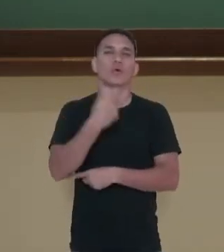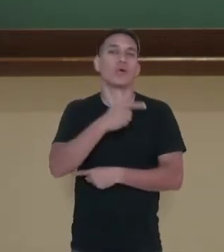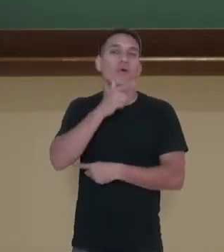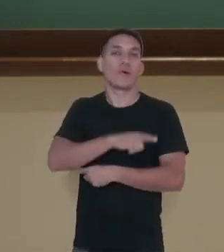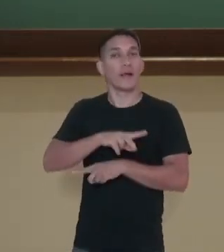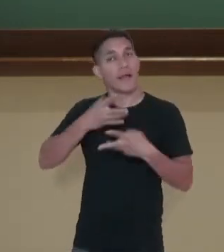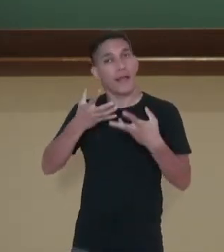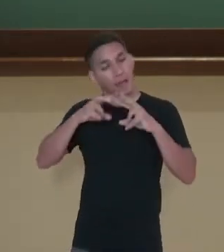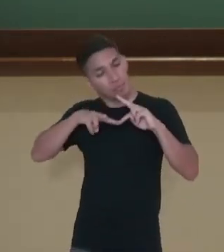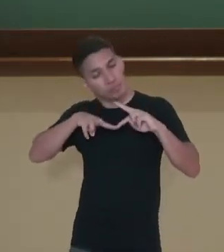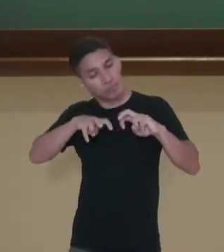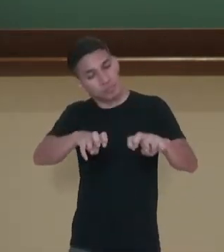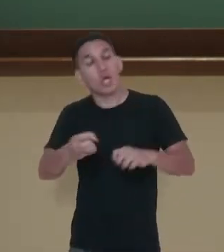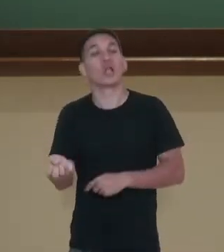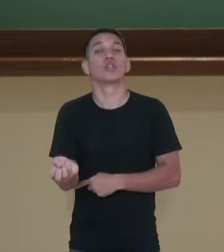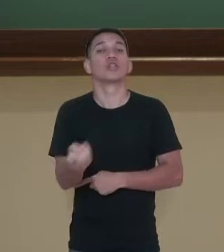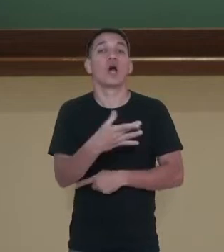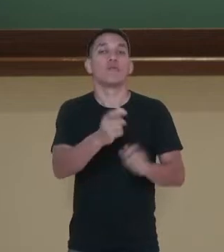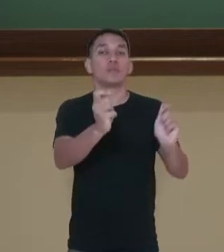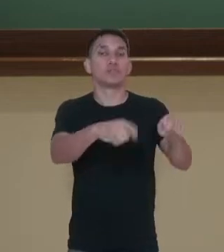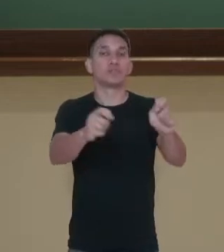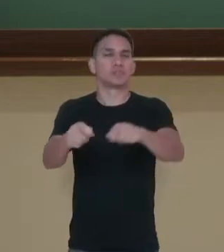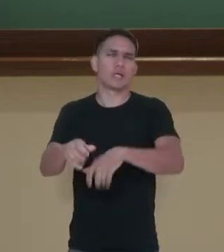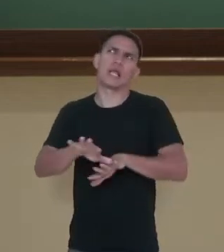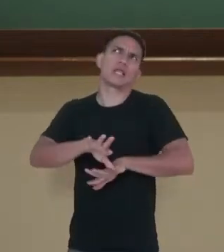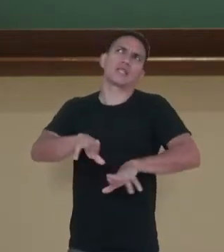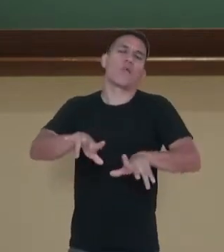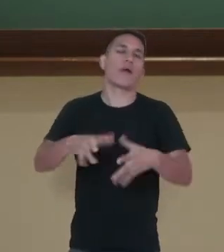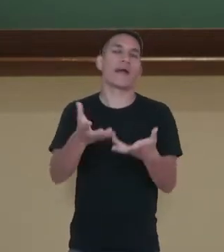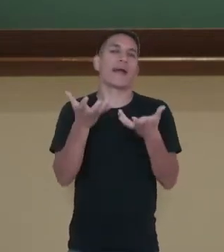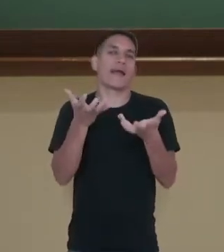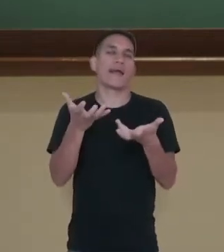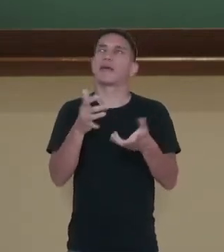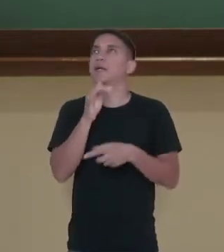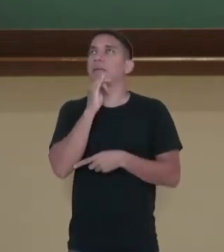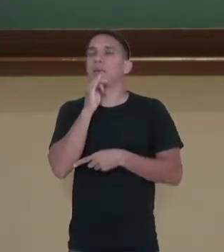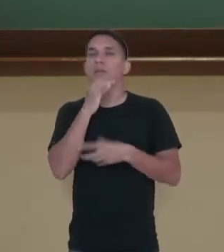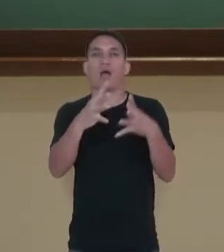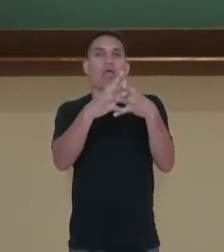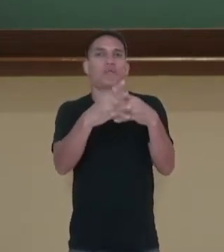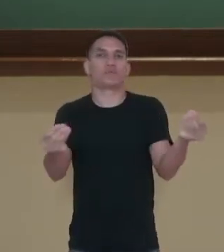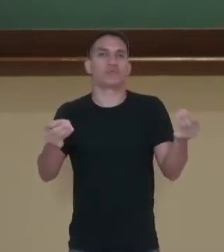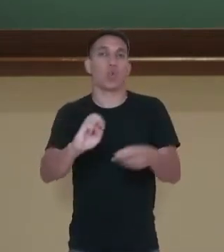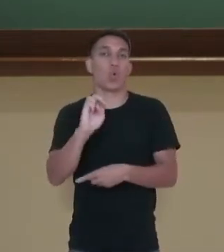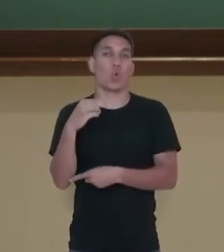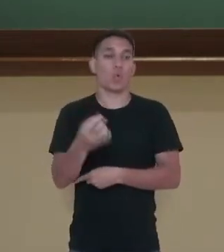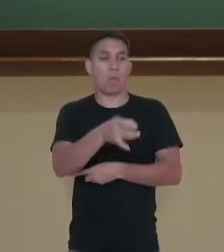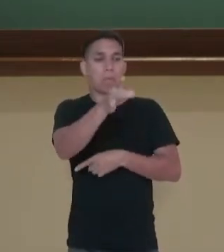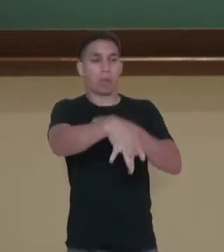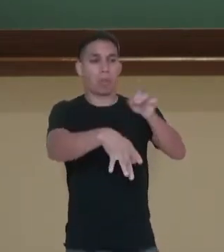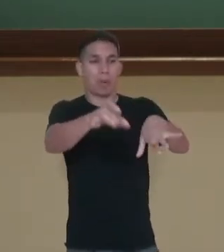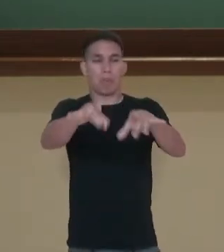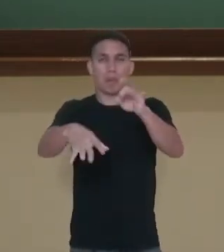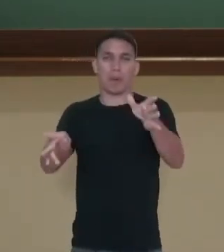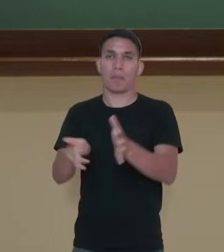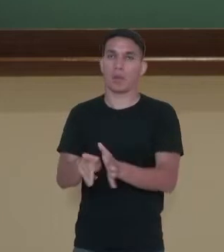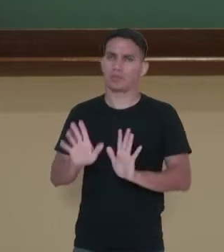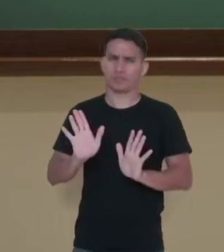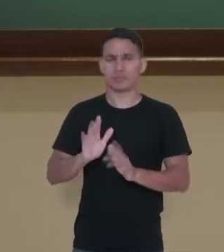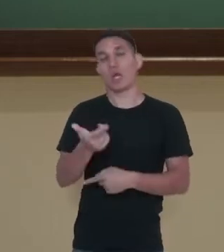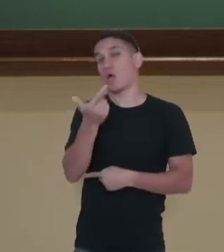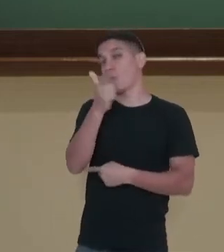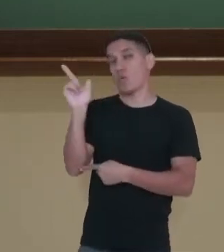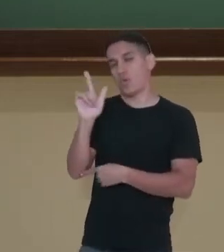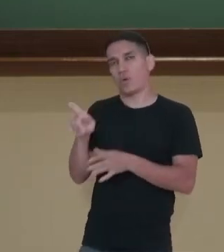novas possibilidades. Não que eles querem extinguir ou jogar para baixo do tapete, pelo contrário, eles